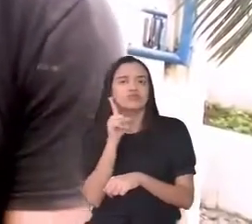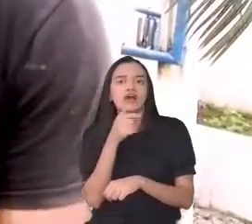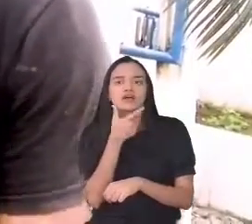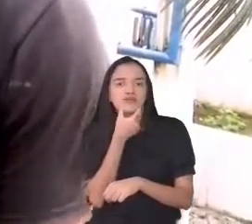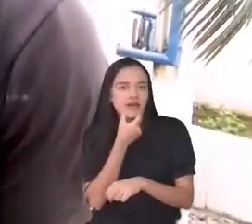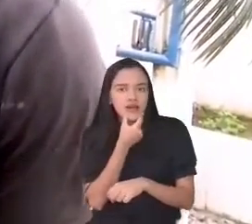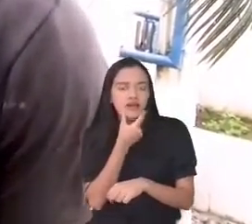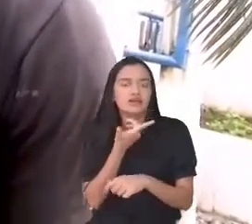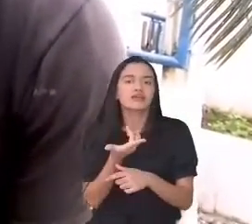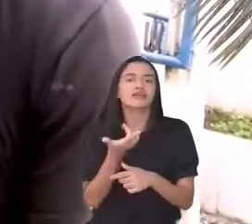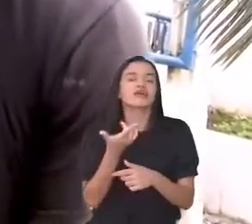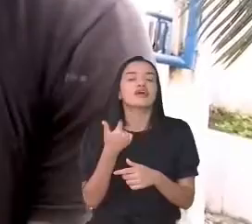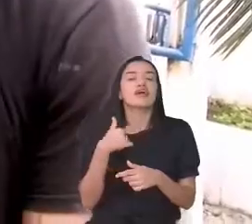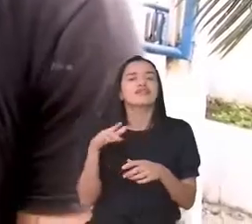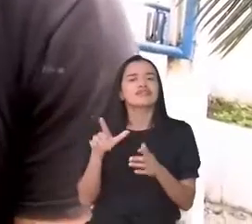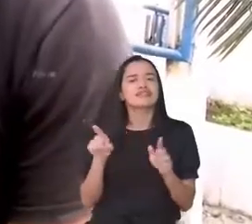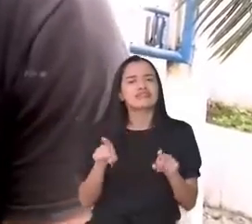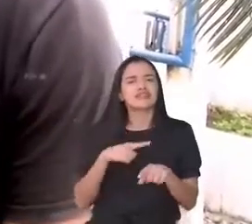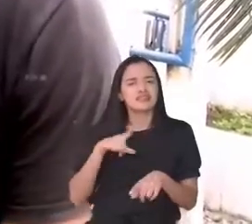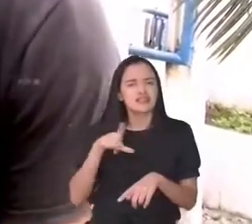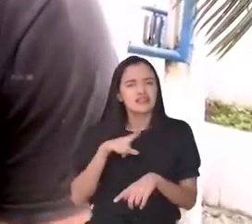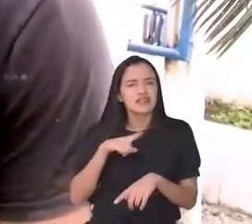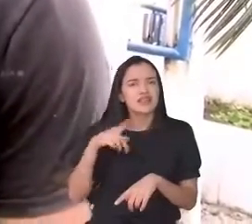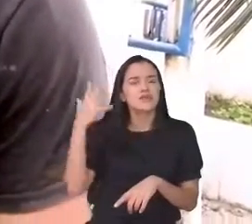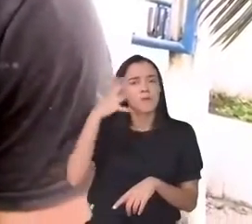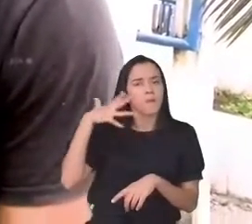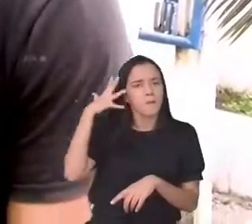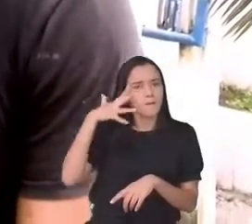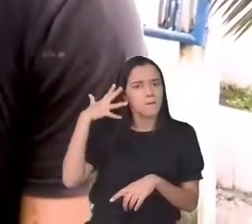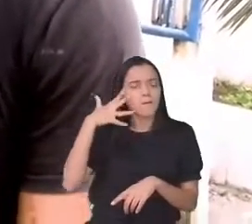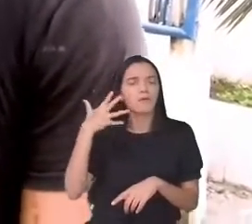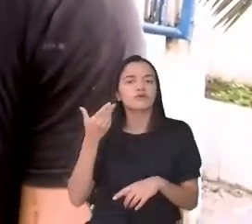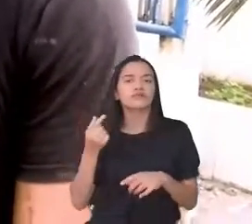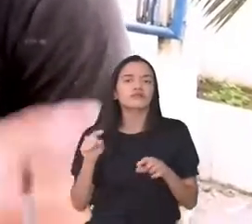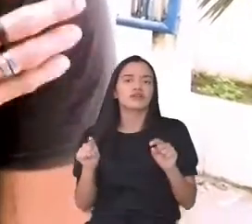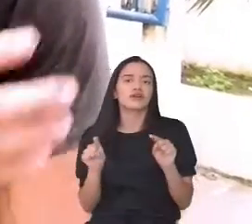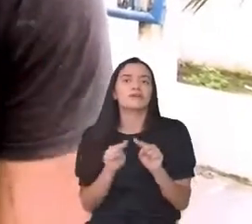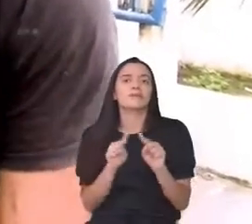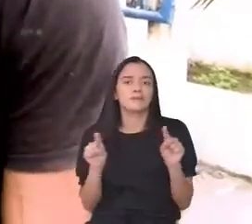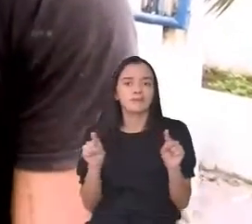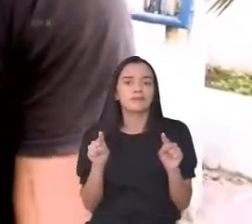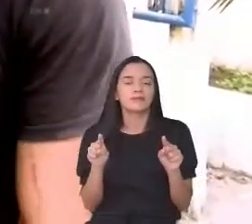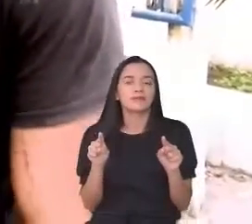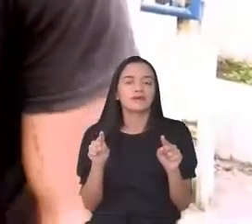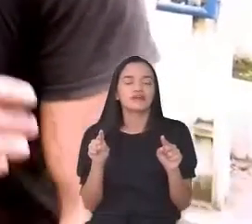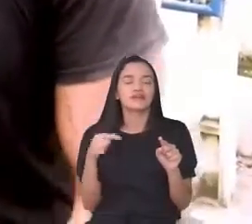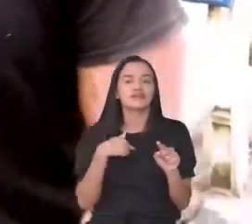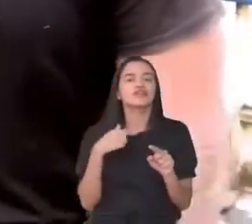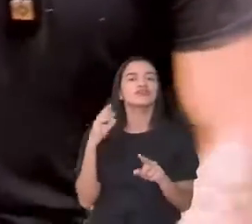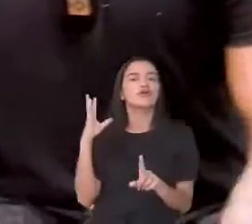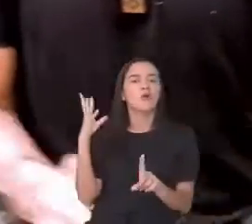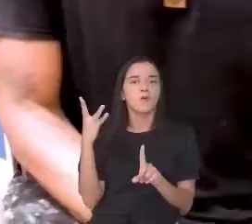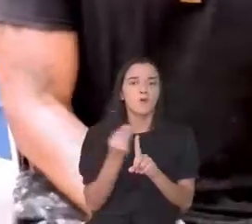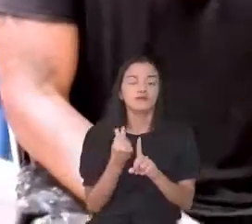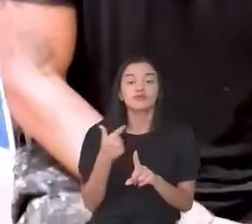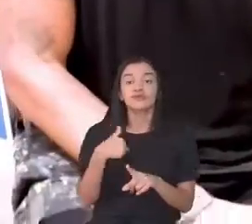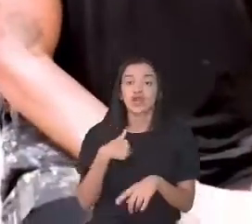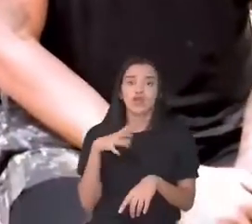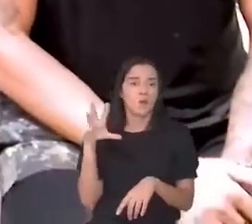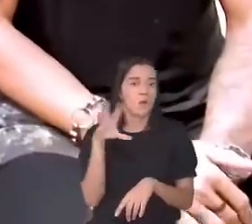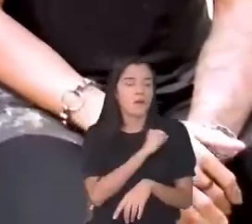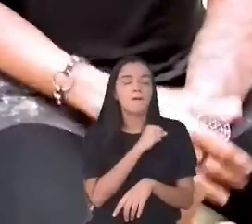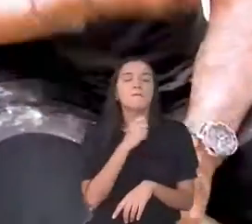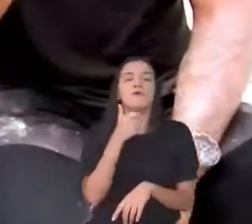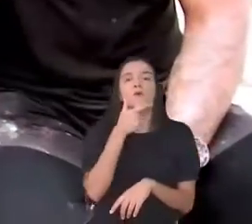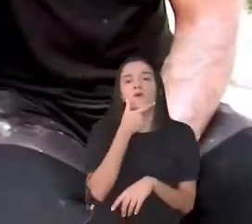músicas preferidas, veio umas músicas e tal, mas essa música é bem marcante. E um monte de música de artistas, eu adoro Caetano Veloso. Nossa,